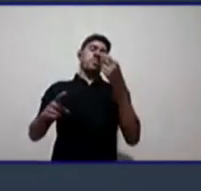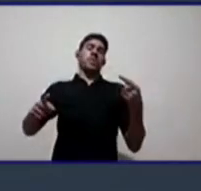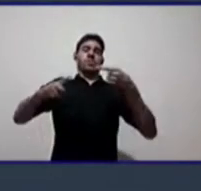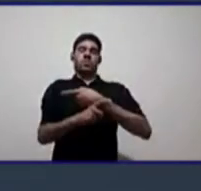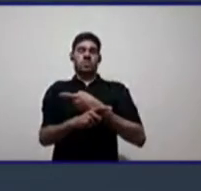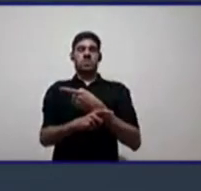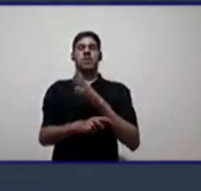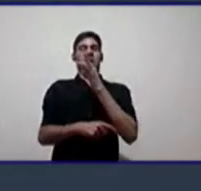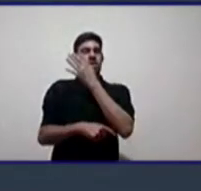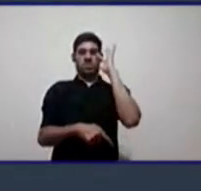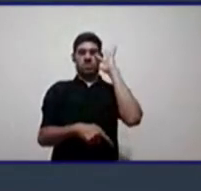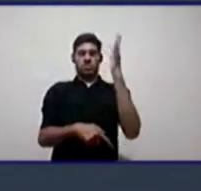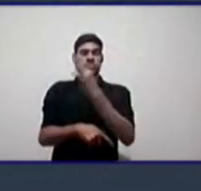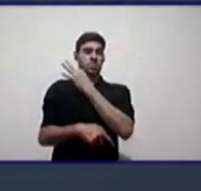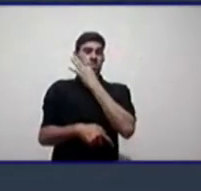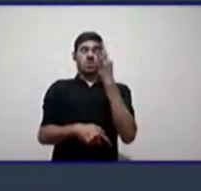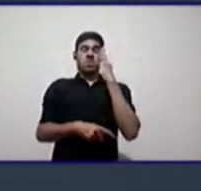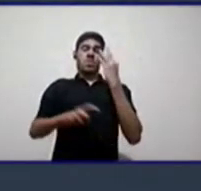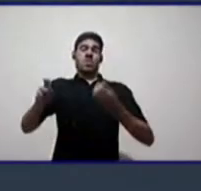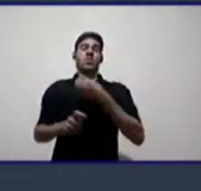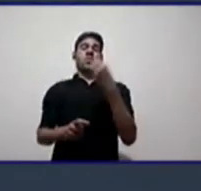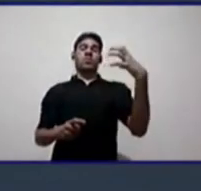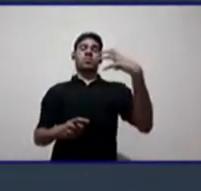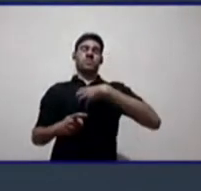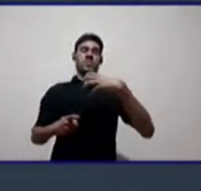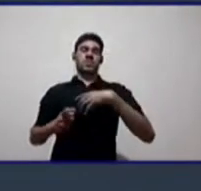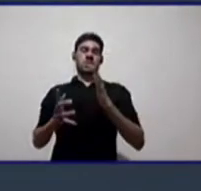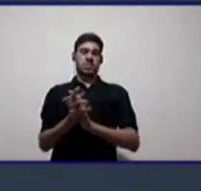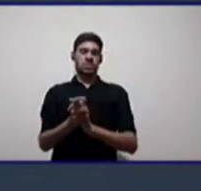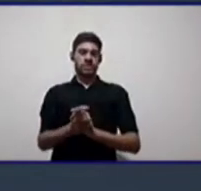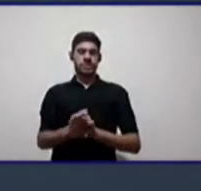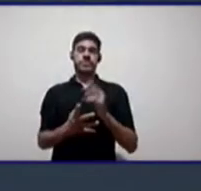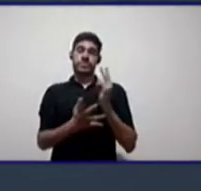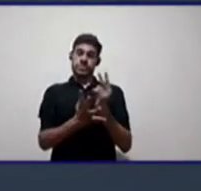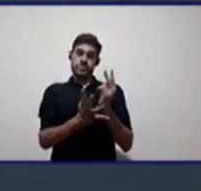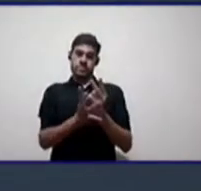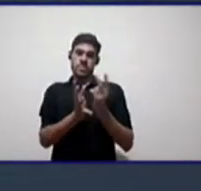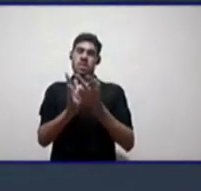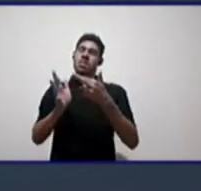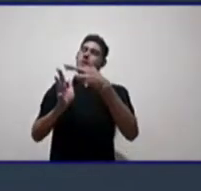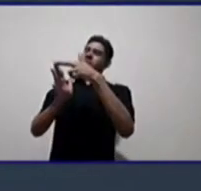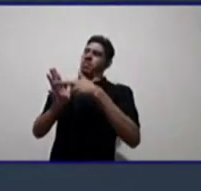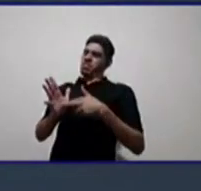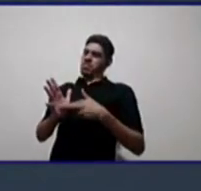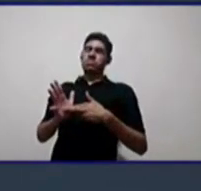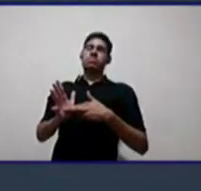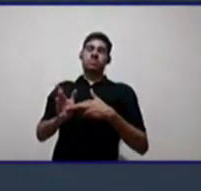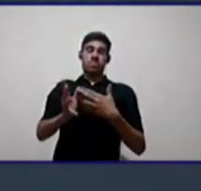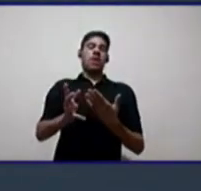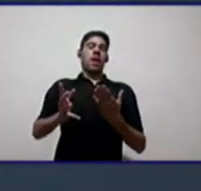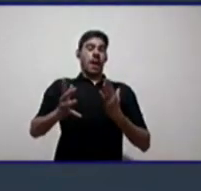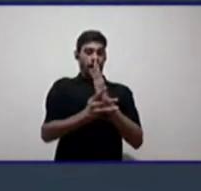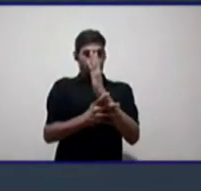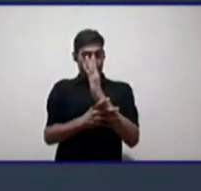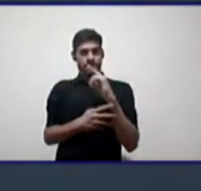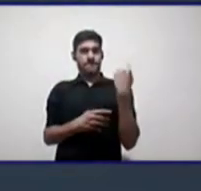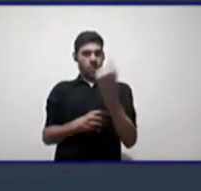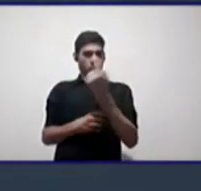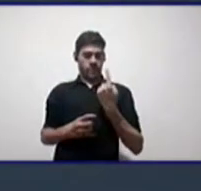Carvalho Neto, no sentido de se manter a resolução tal como a aprovamos e,